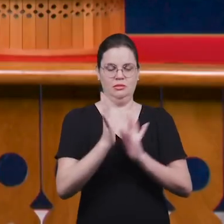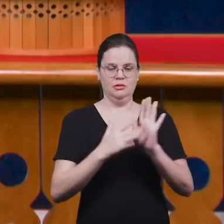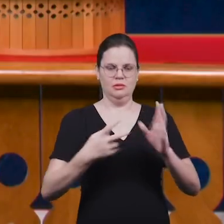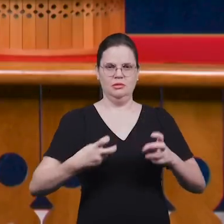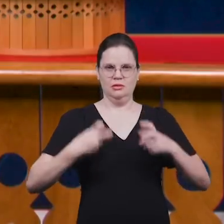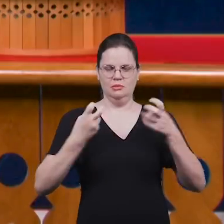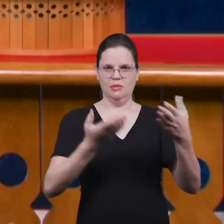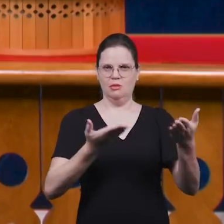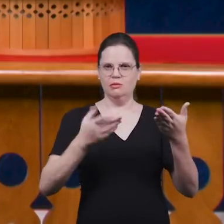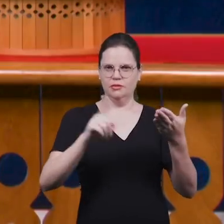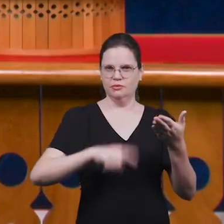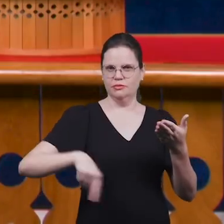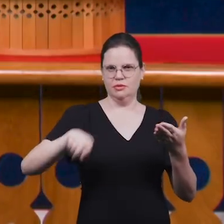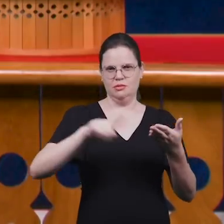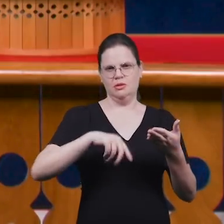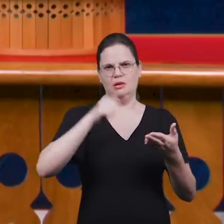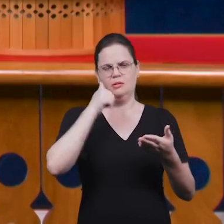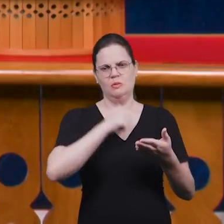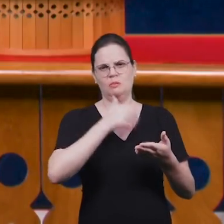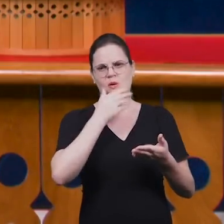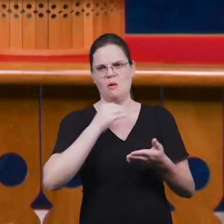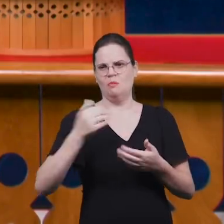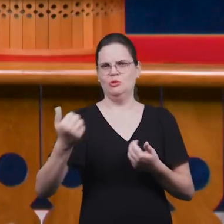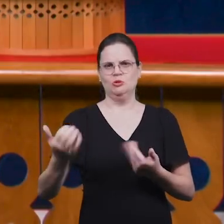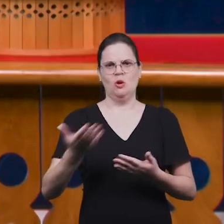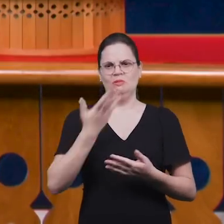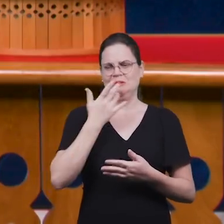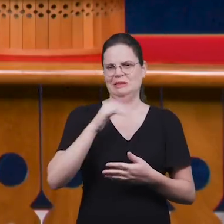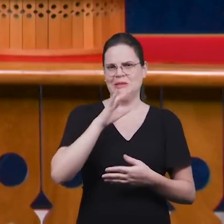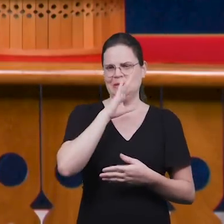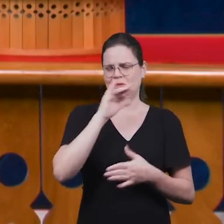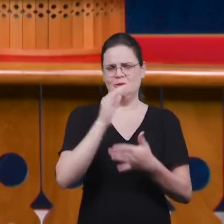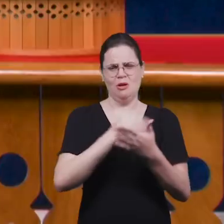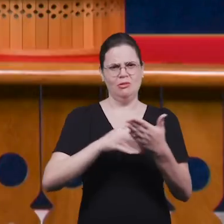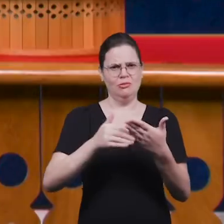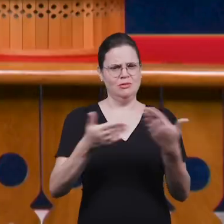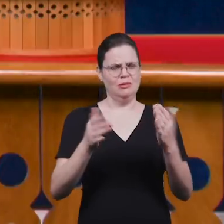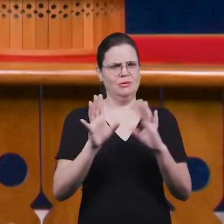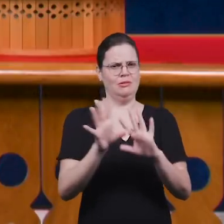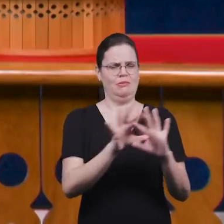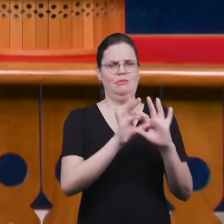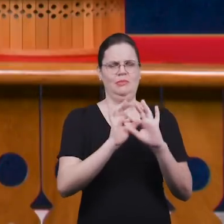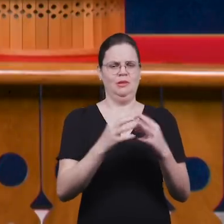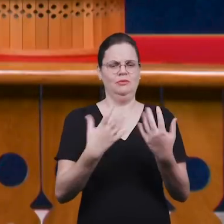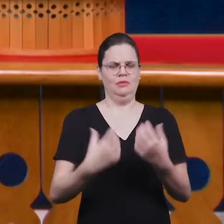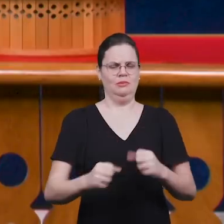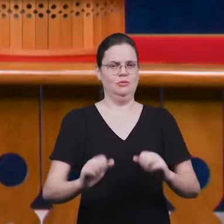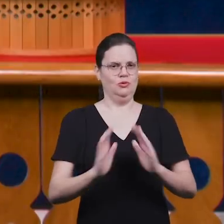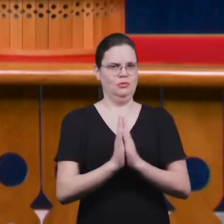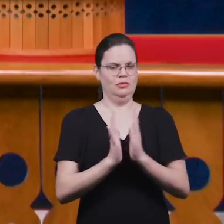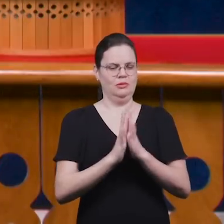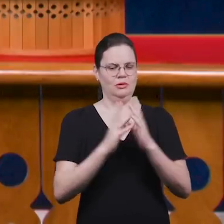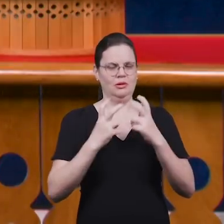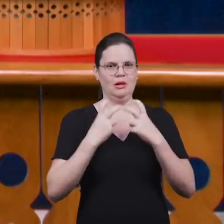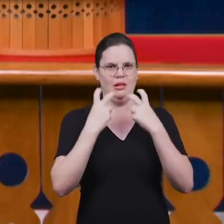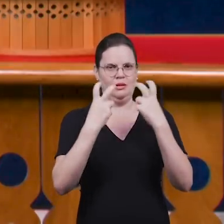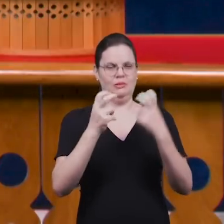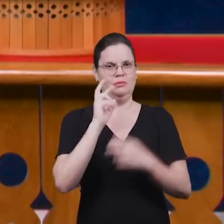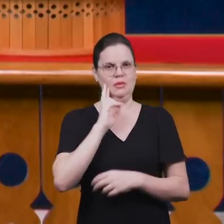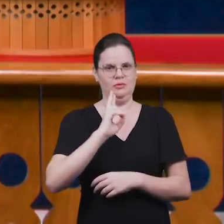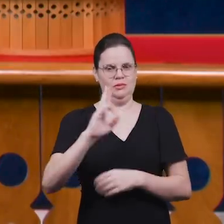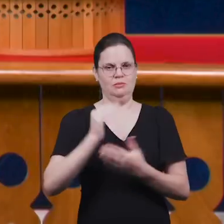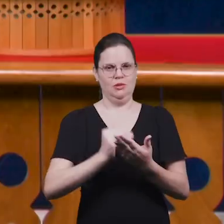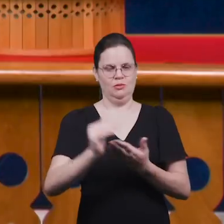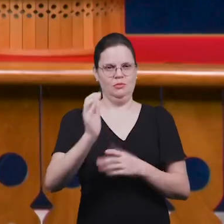senhora, você, jovem, criança, adolescente, a fechar os olhos. Nós vamos clamar ao Senhor,